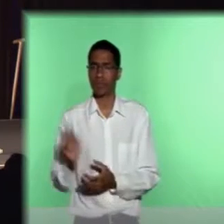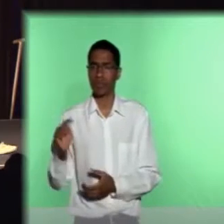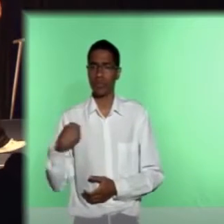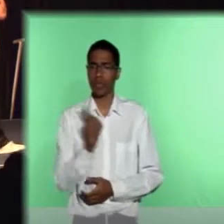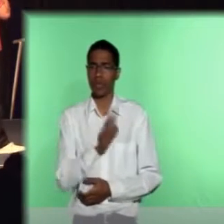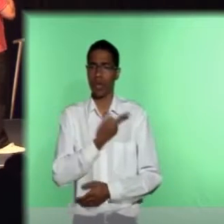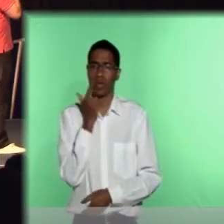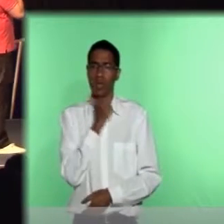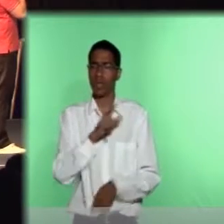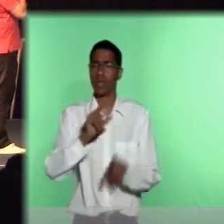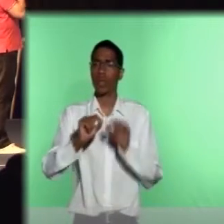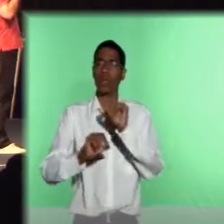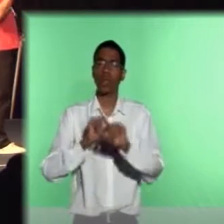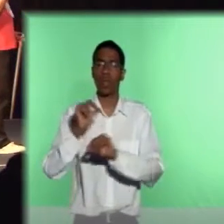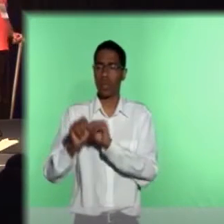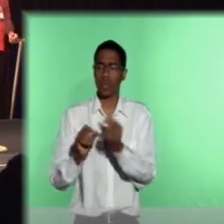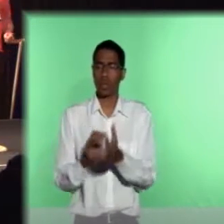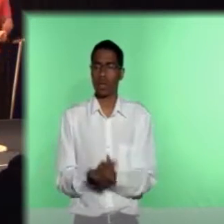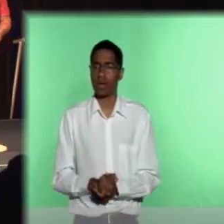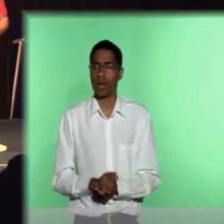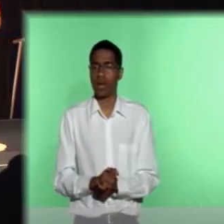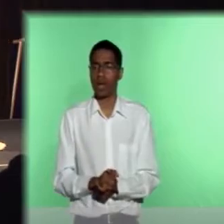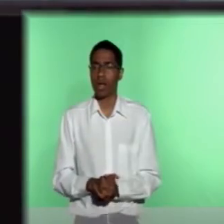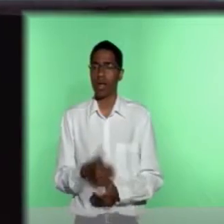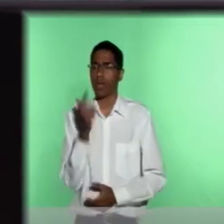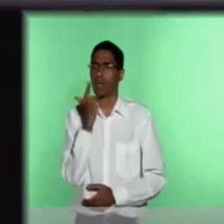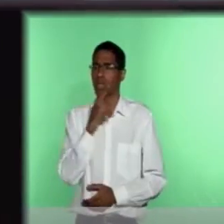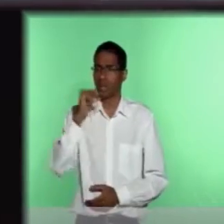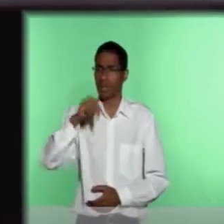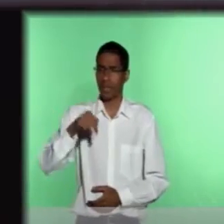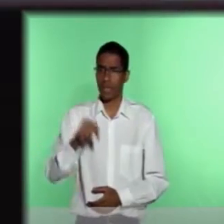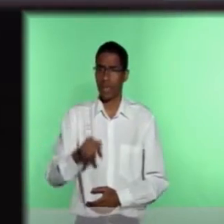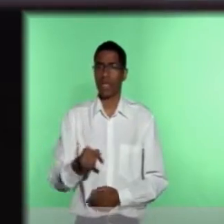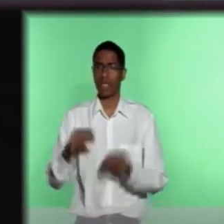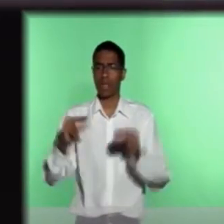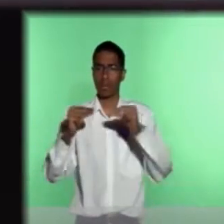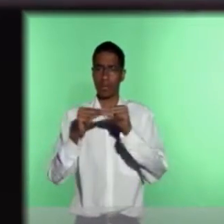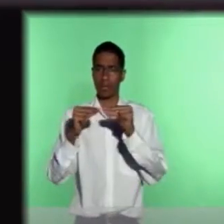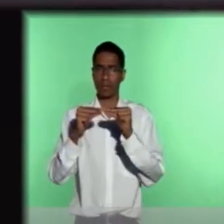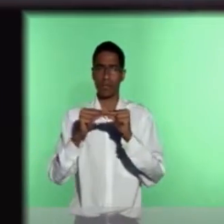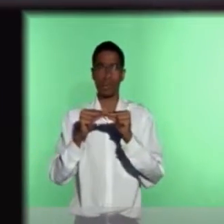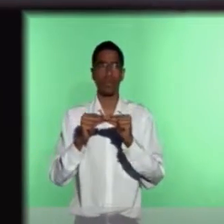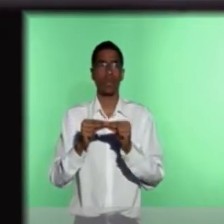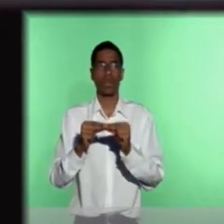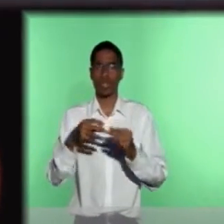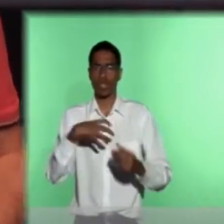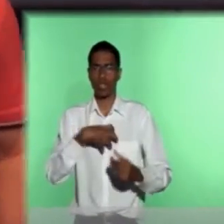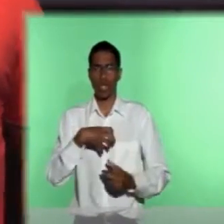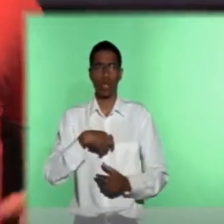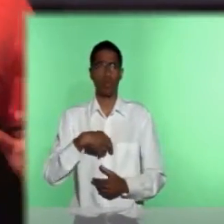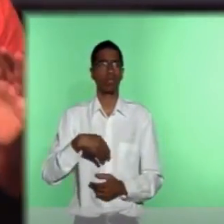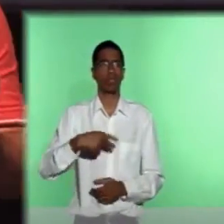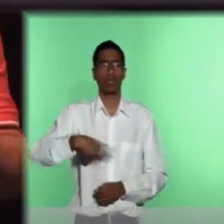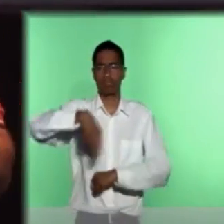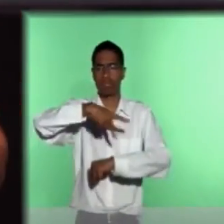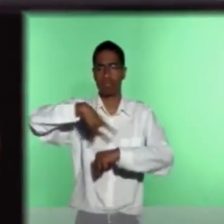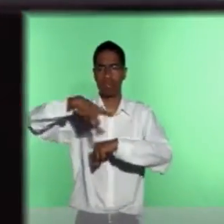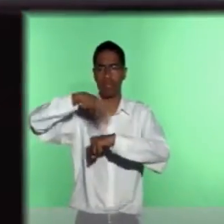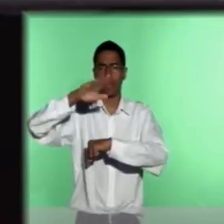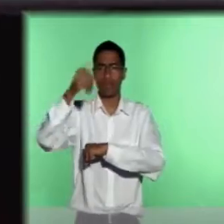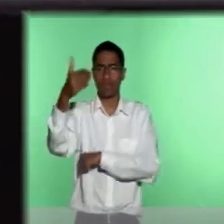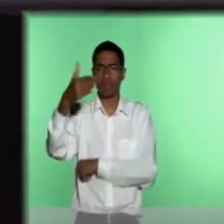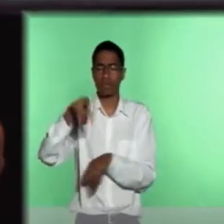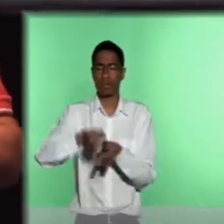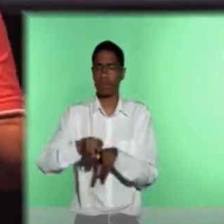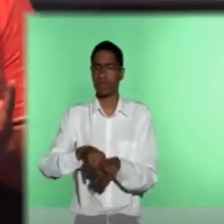A gente conseguiu, aqui no nível internacional, colocar 3 meios de